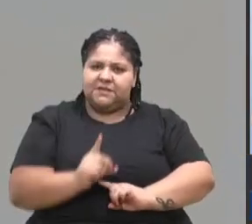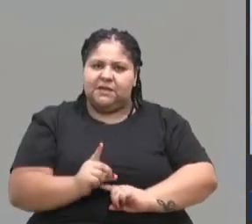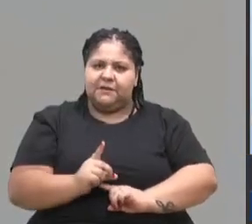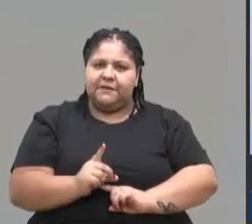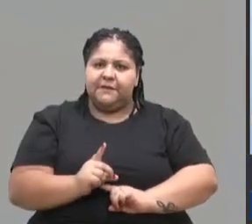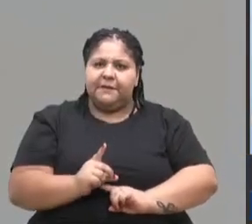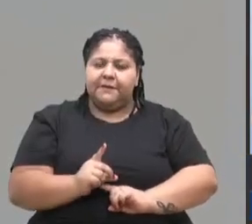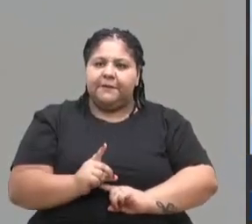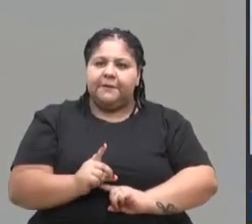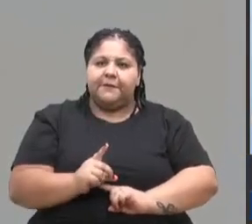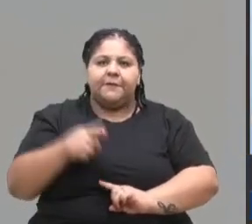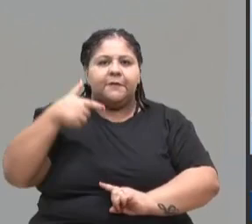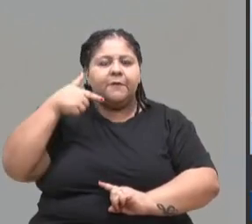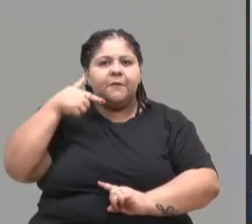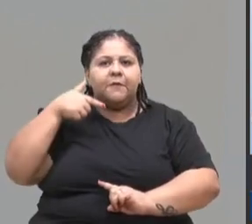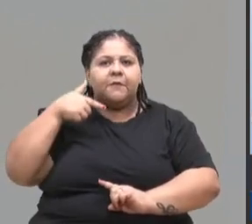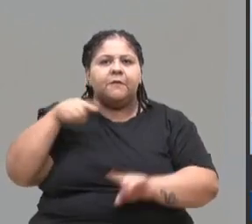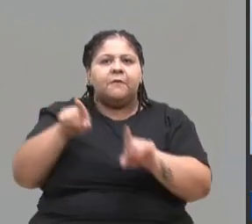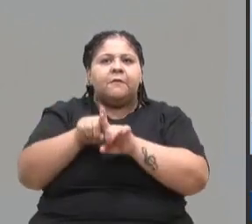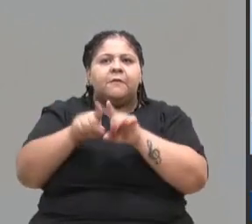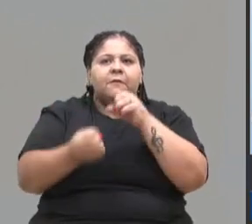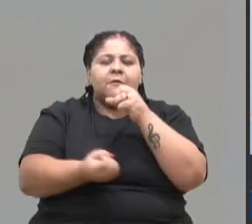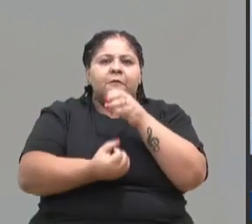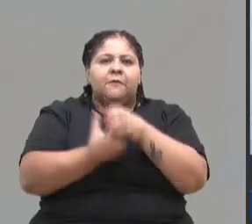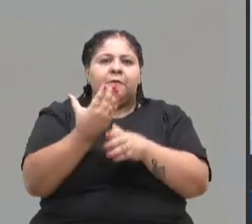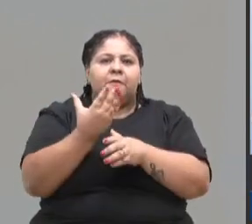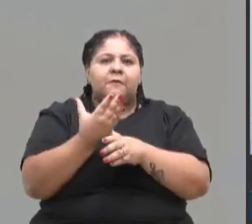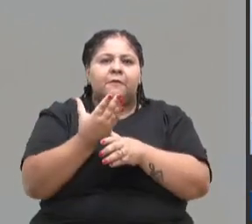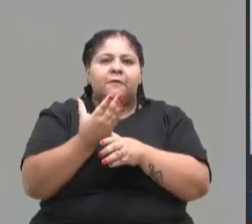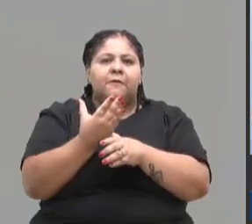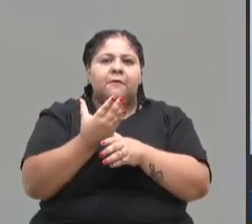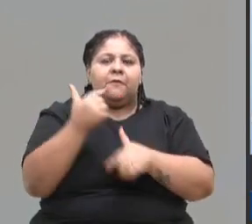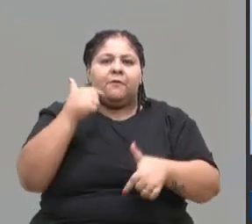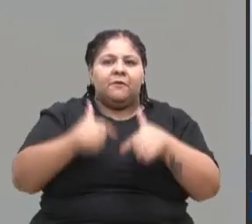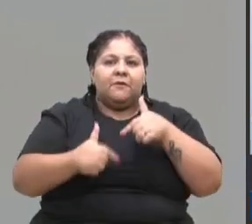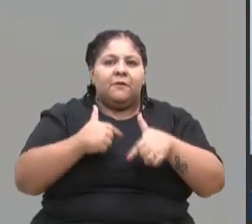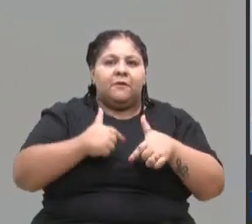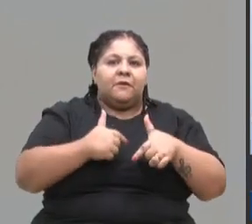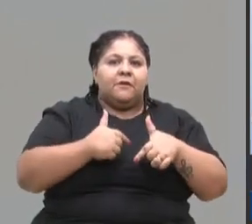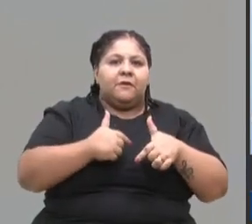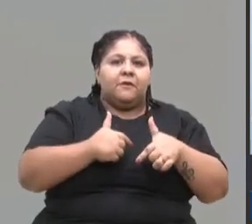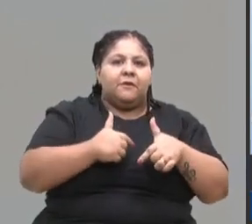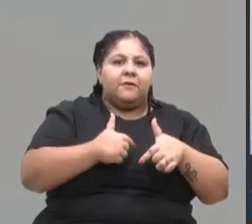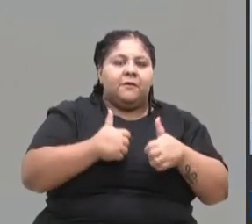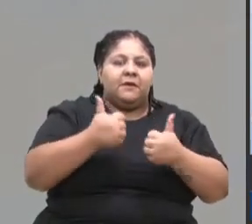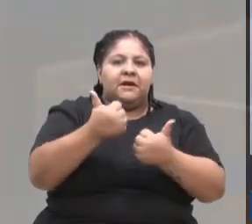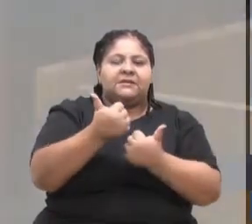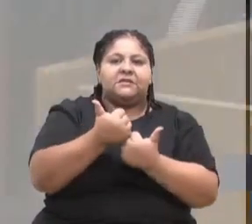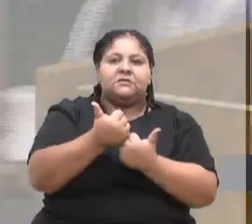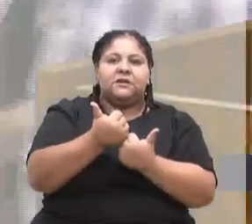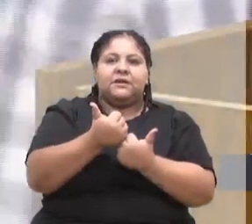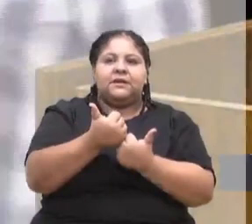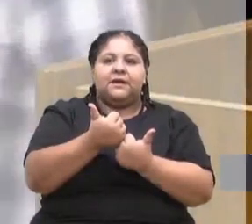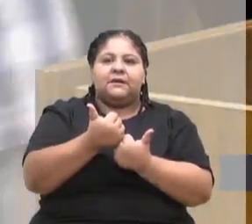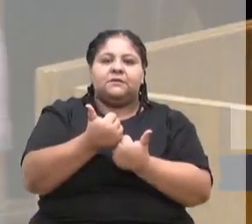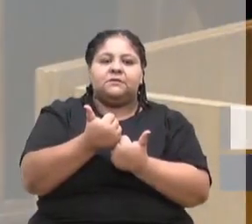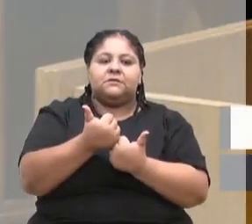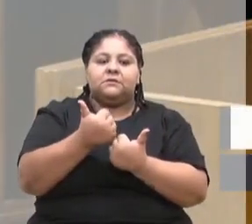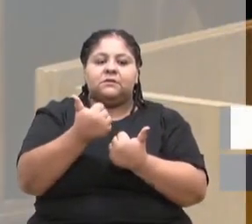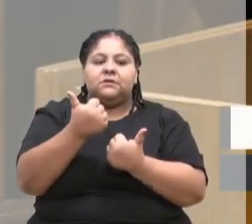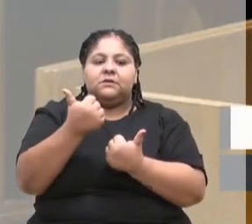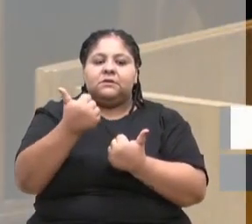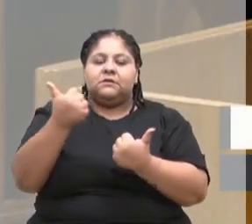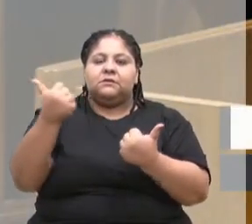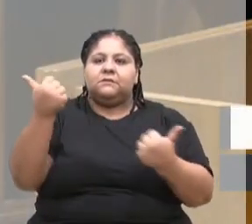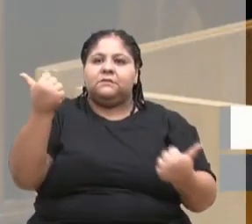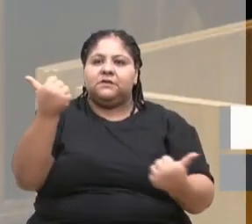E ontem, criado o cargo para assessoria dessa comissão. Como já falei em outro momento, o tema da